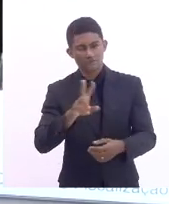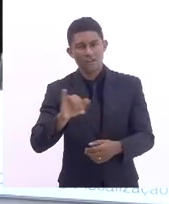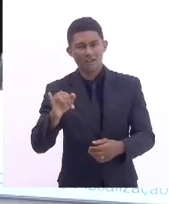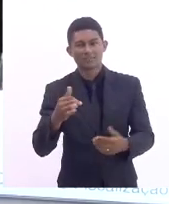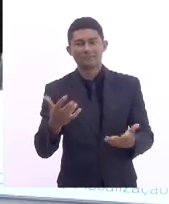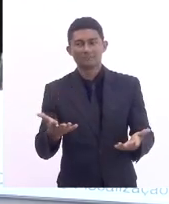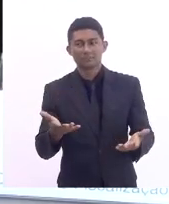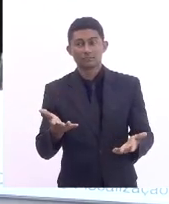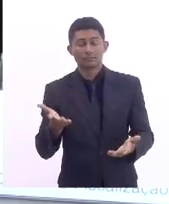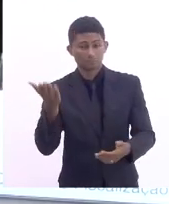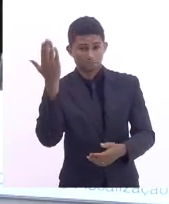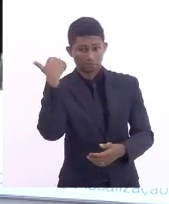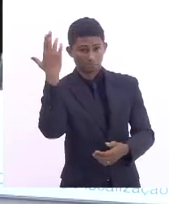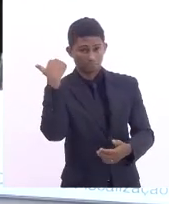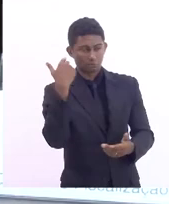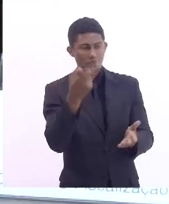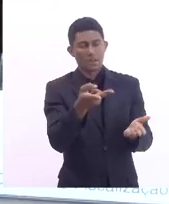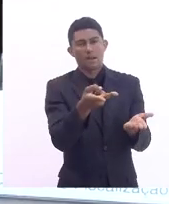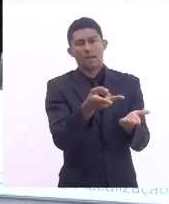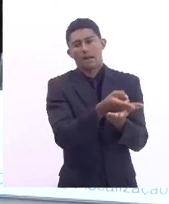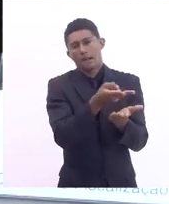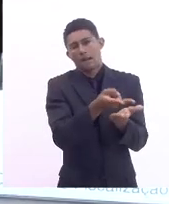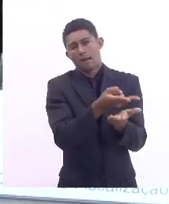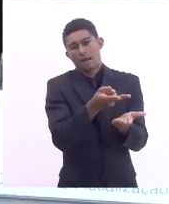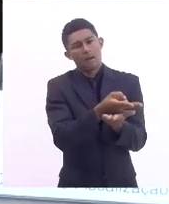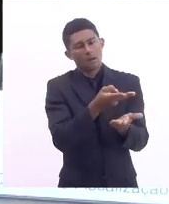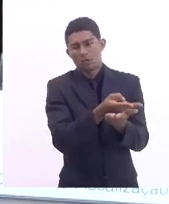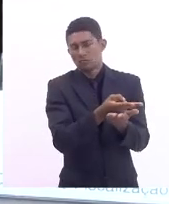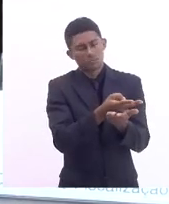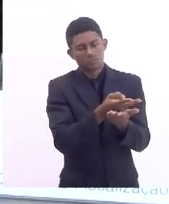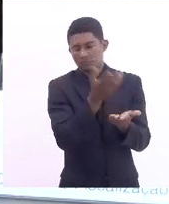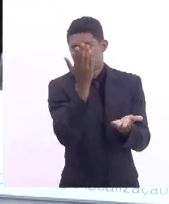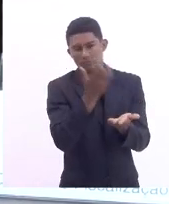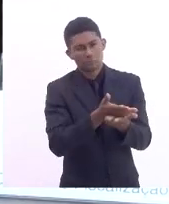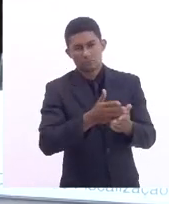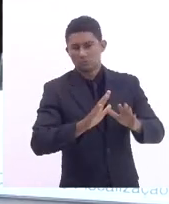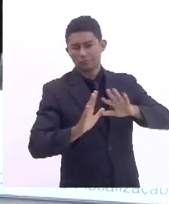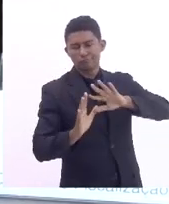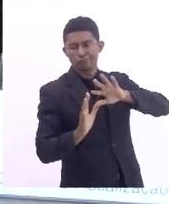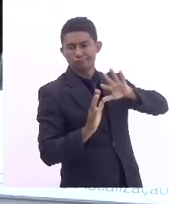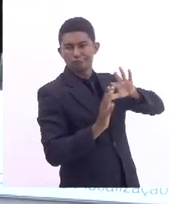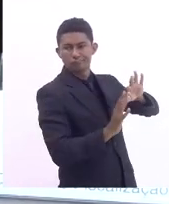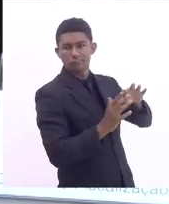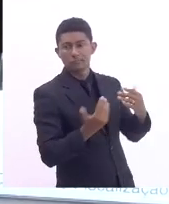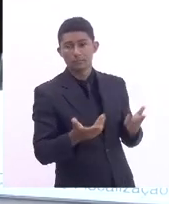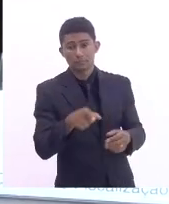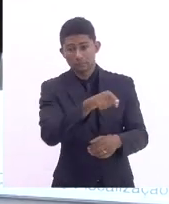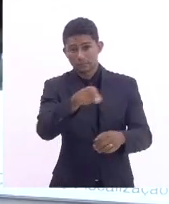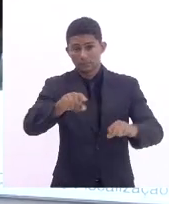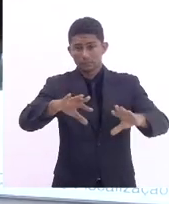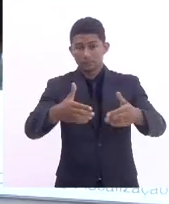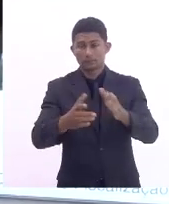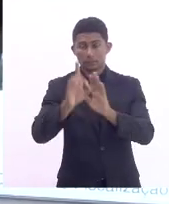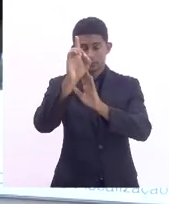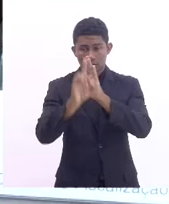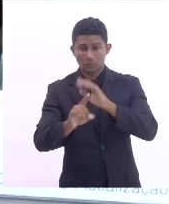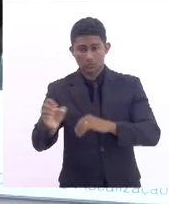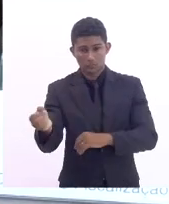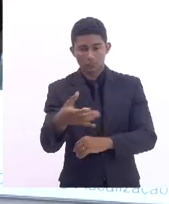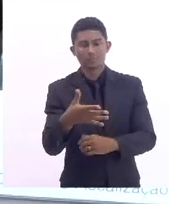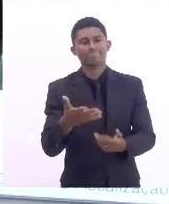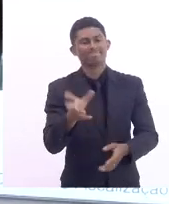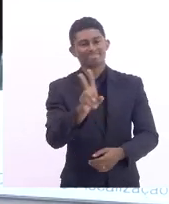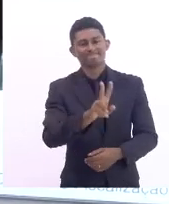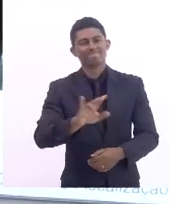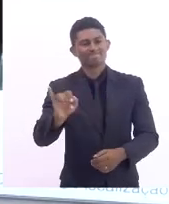os erros que prometo que teriam sido cometidos estão para trás e que Dora Avante essa diretoria vai vai sim